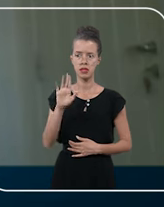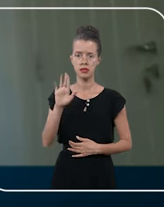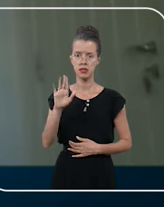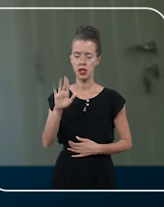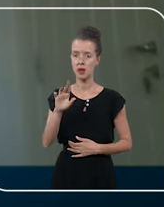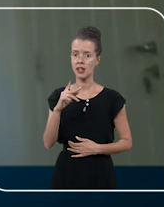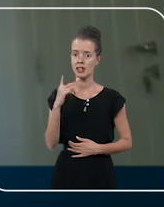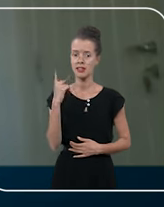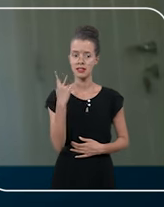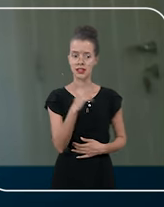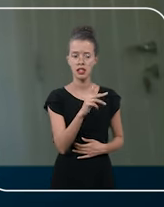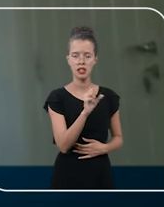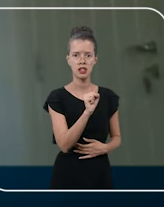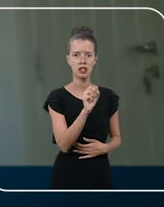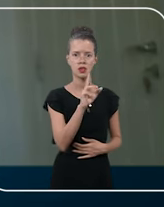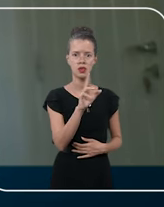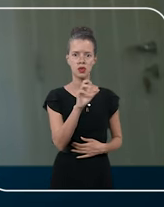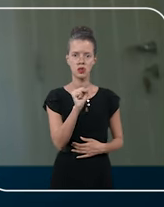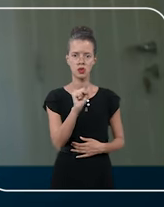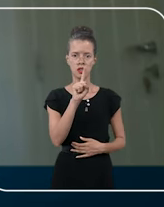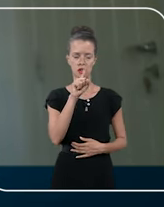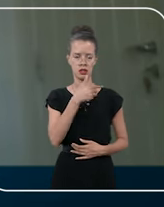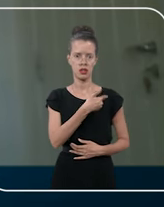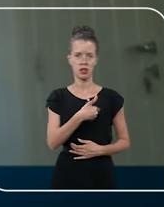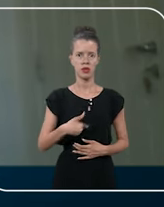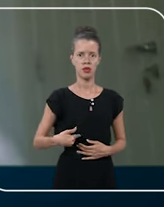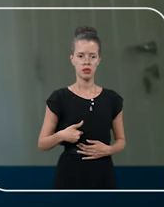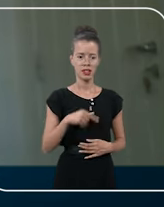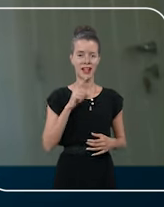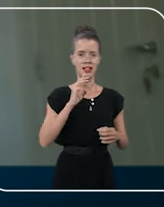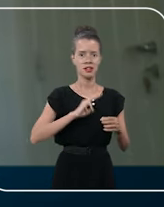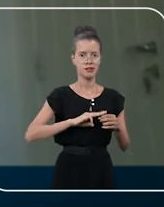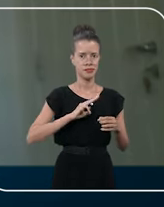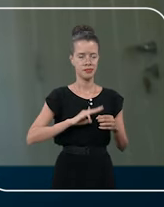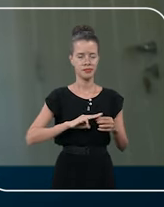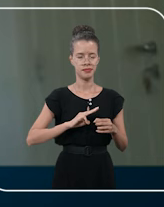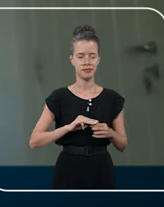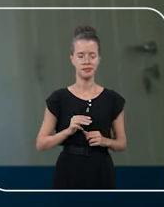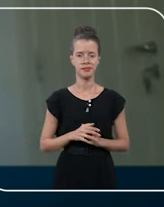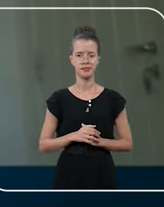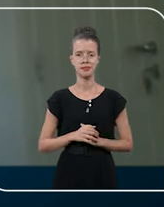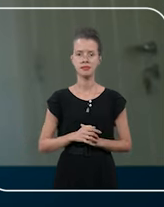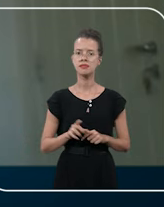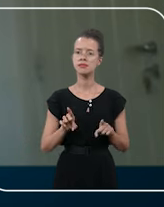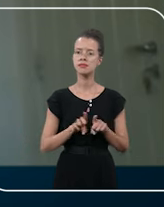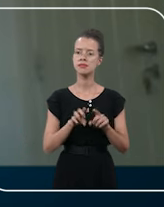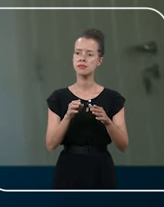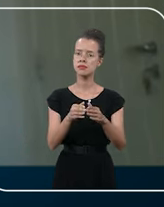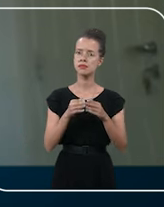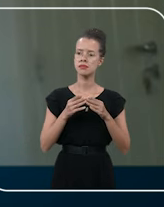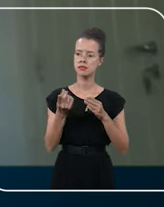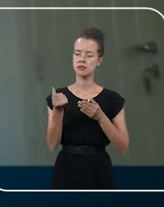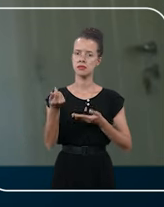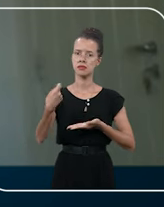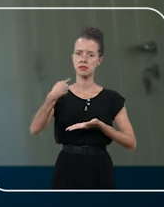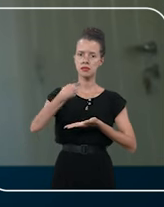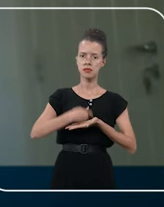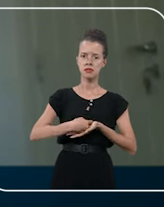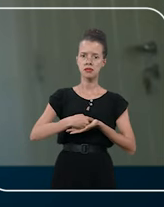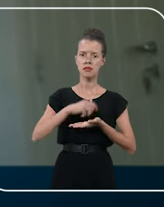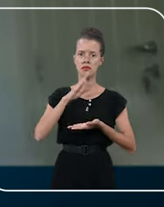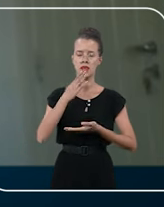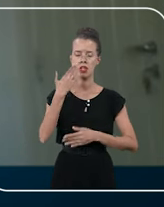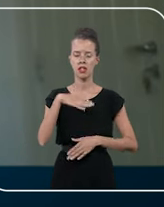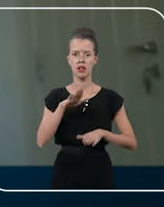seria o município, e sim pedir essa indenização sem a necessidade de comprovar ali